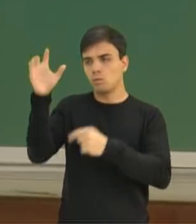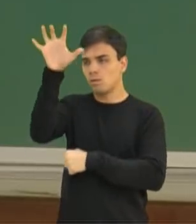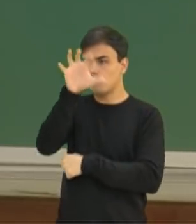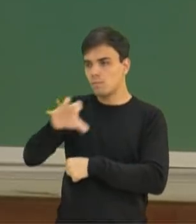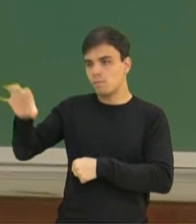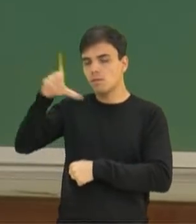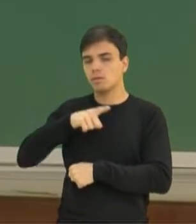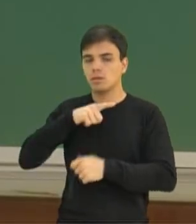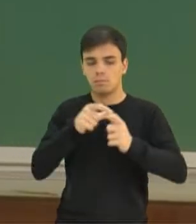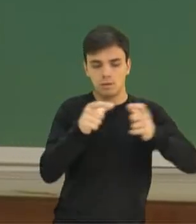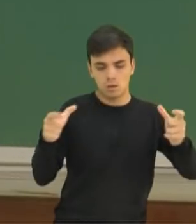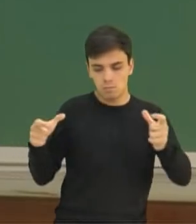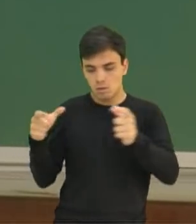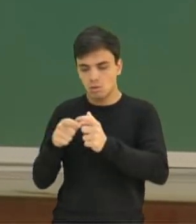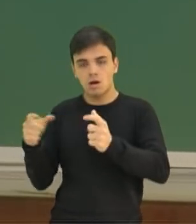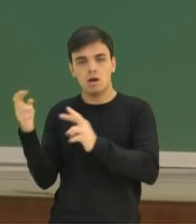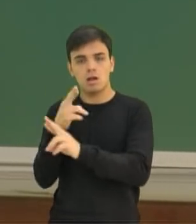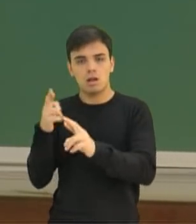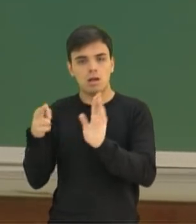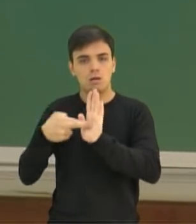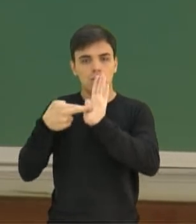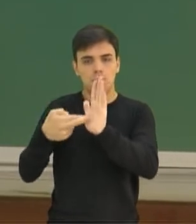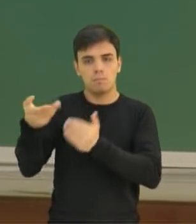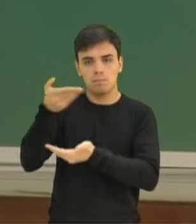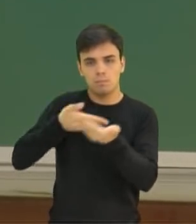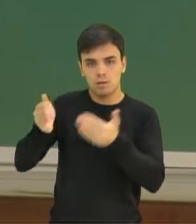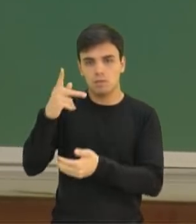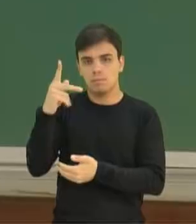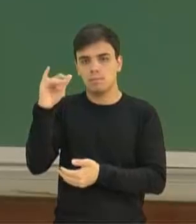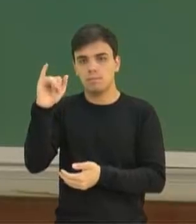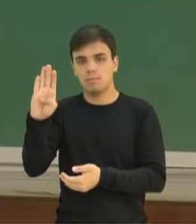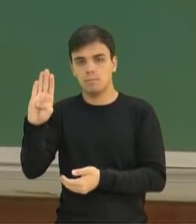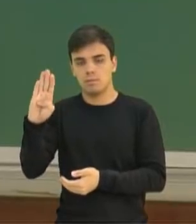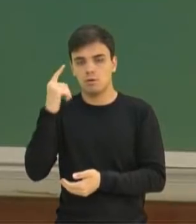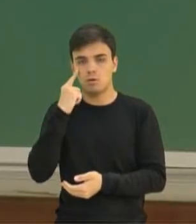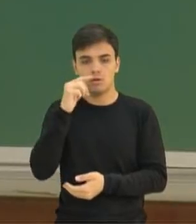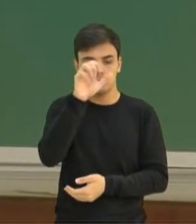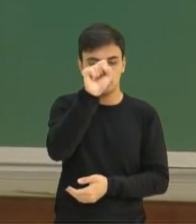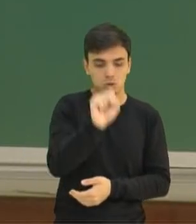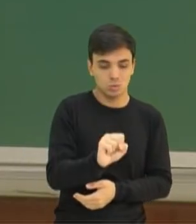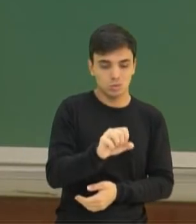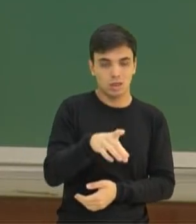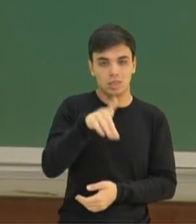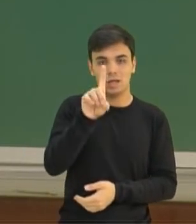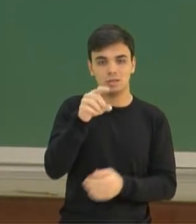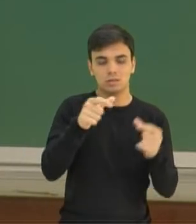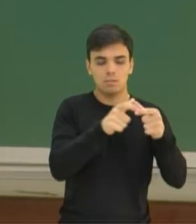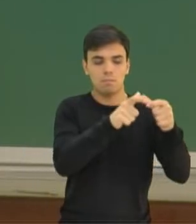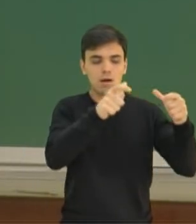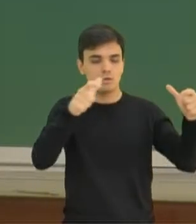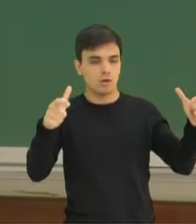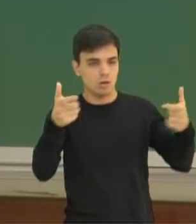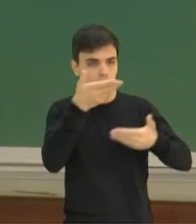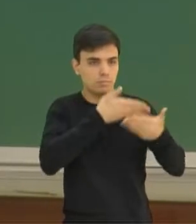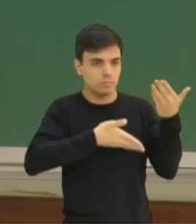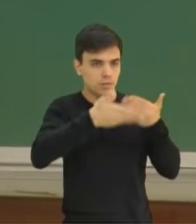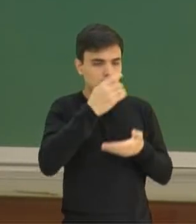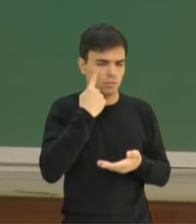menor participação no PIB? Então, o Sudeste é a maior e o Norte é a menor. Tá lá, ó, Sudeste